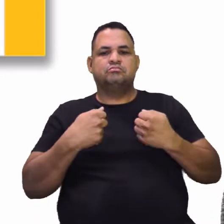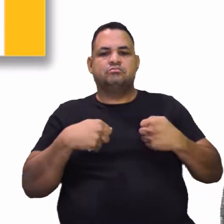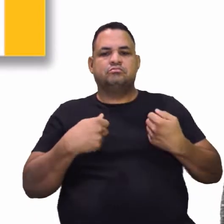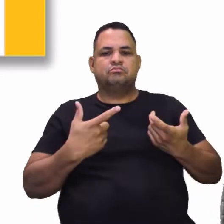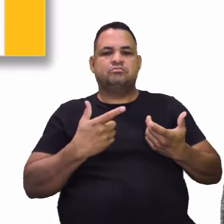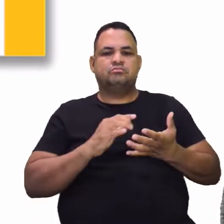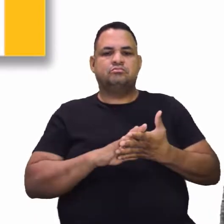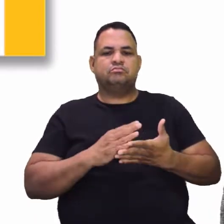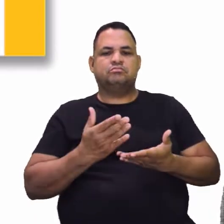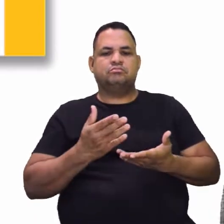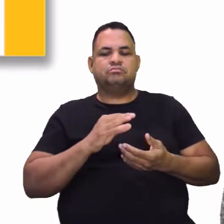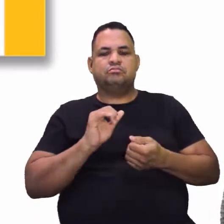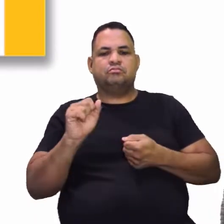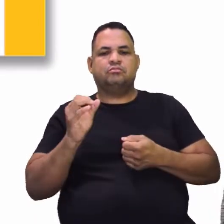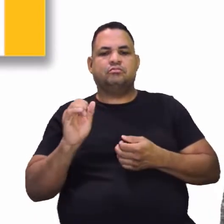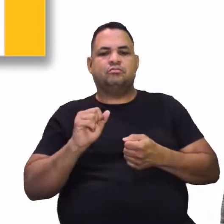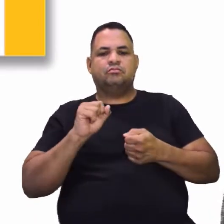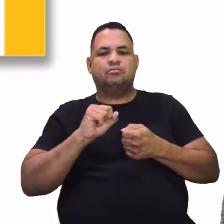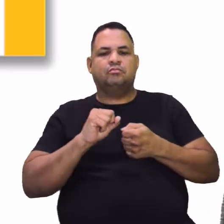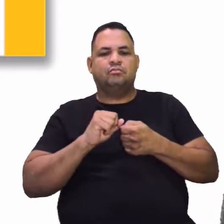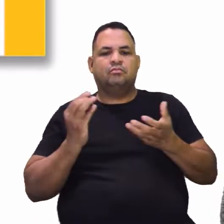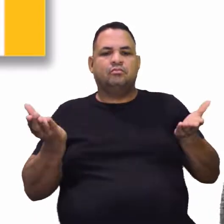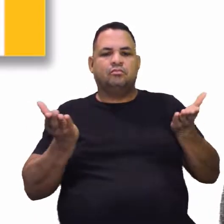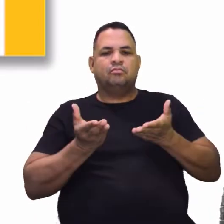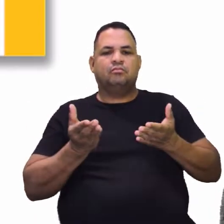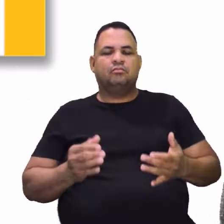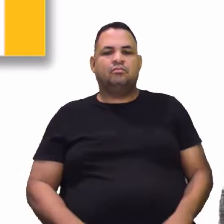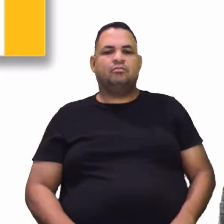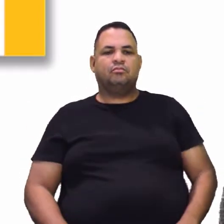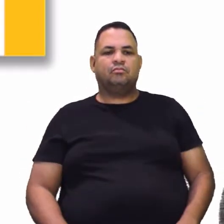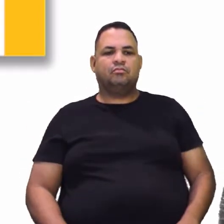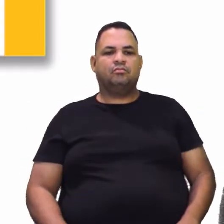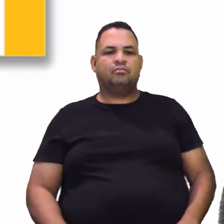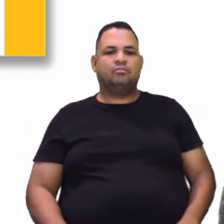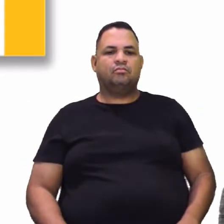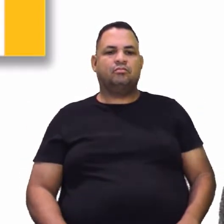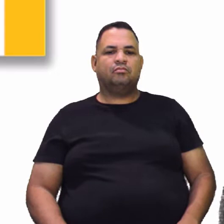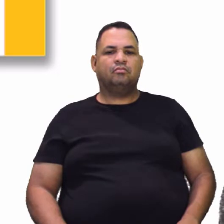posso reformular agora, e aí seria essa